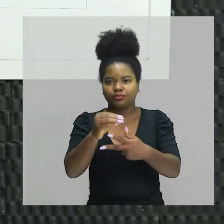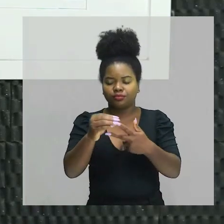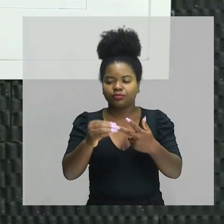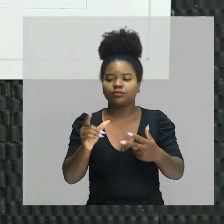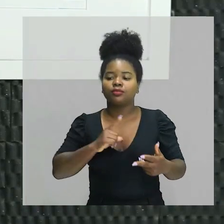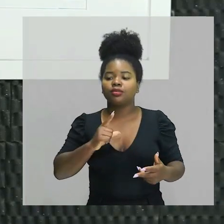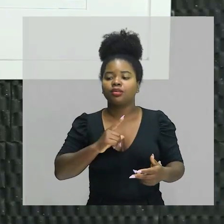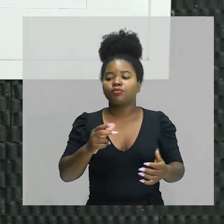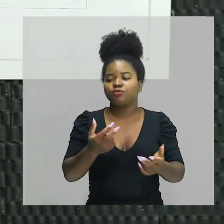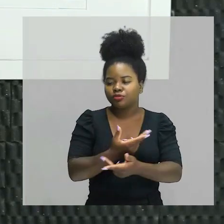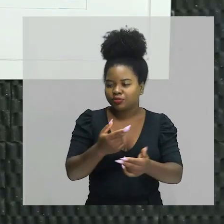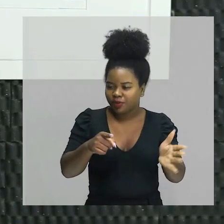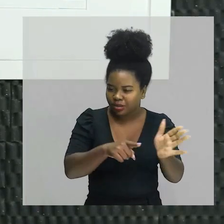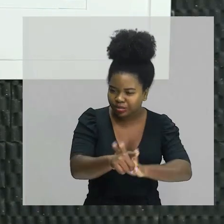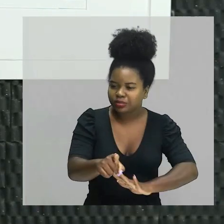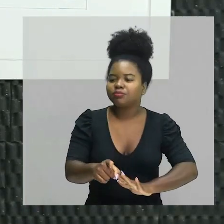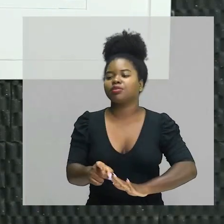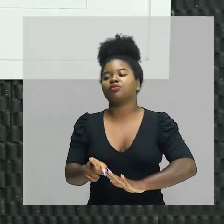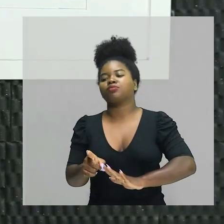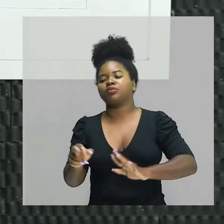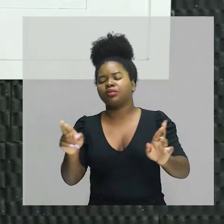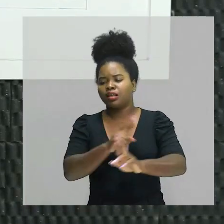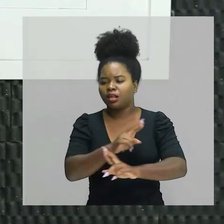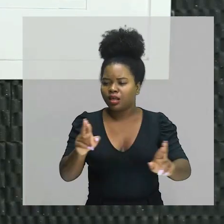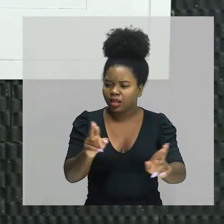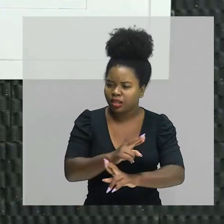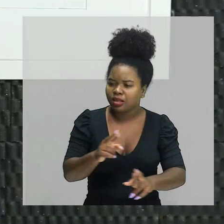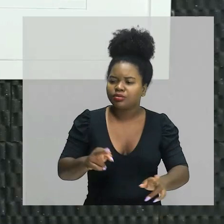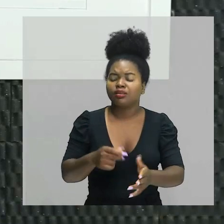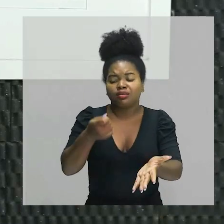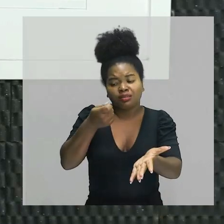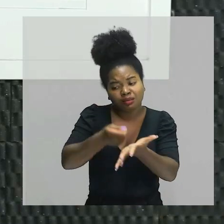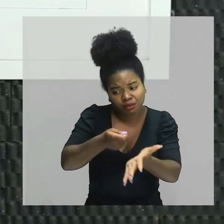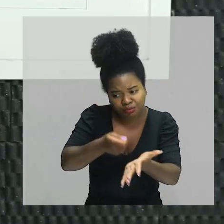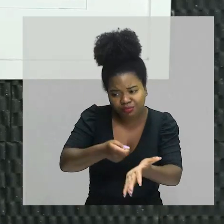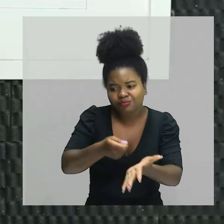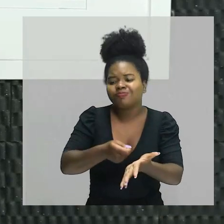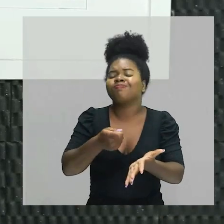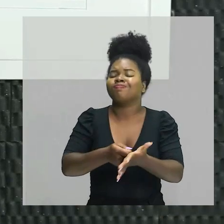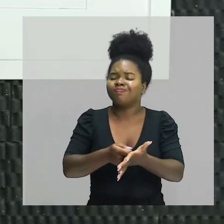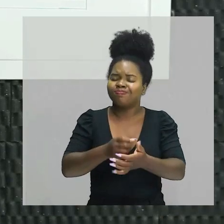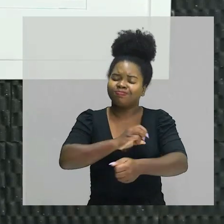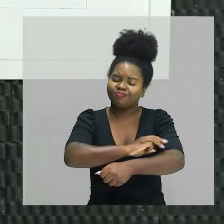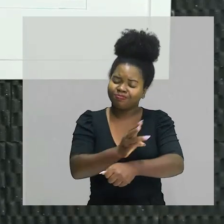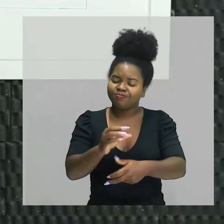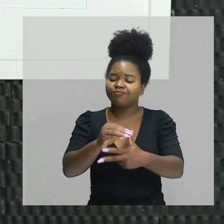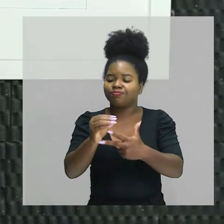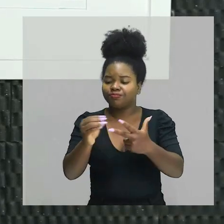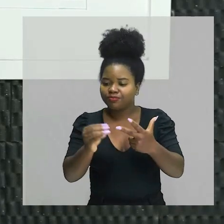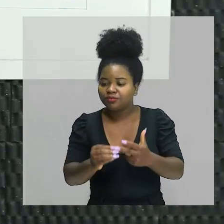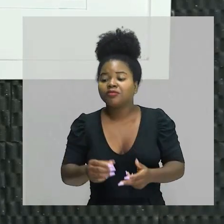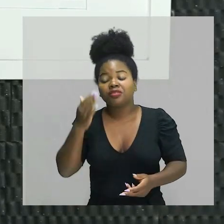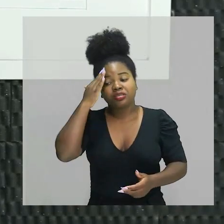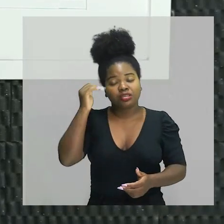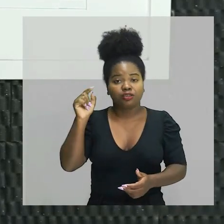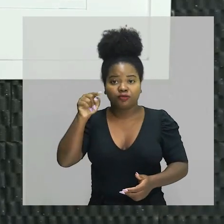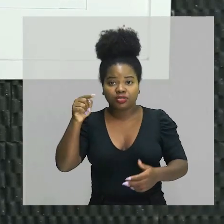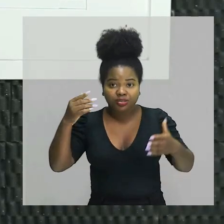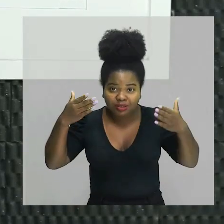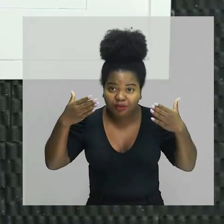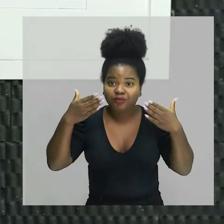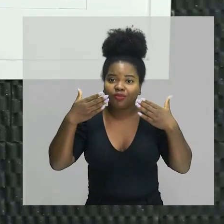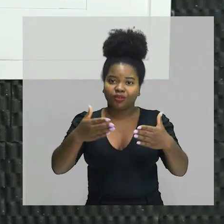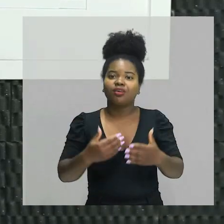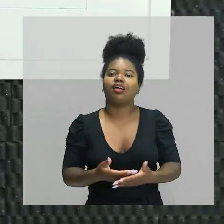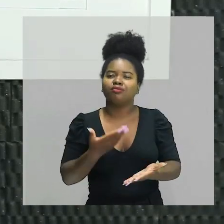Enem, mais caem na prova da UEMA. Sei que nosso aluno é focado em fazer o vestibular no final do ano, né? A gente quer ver vocês